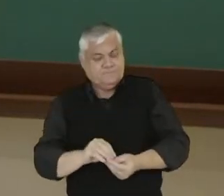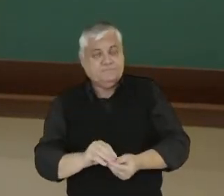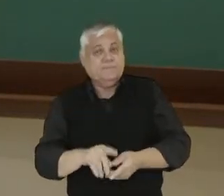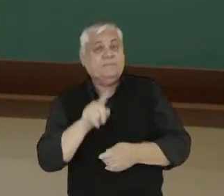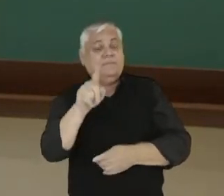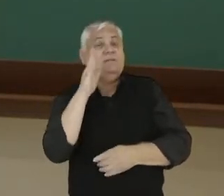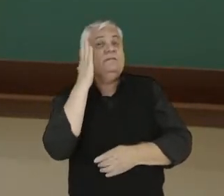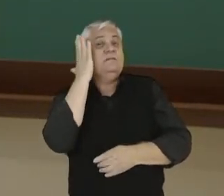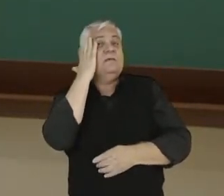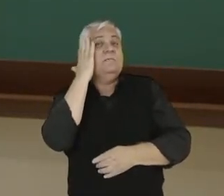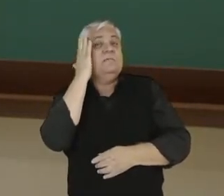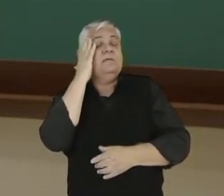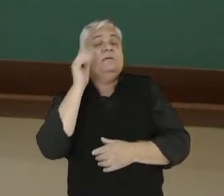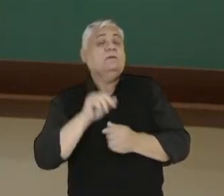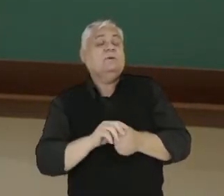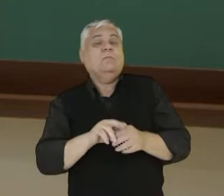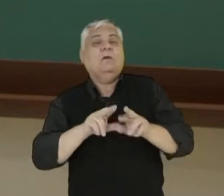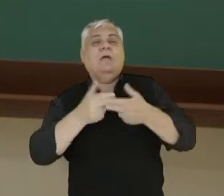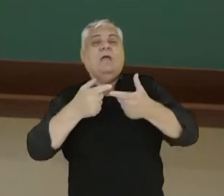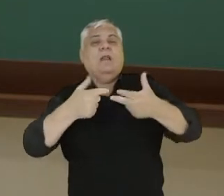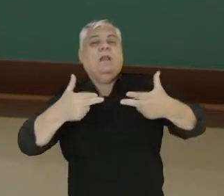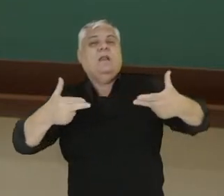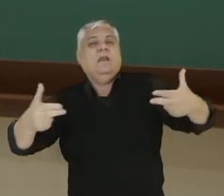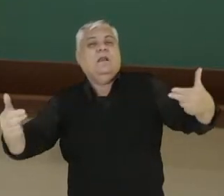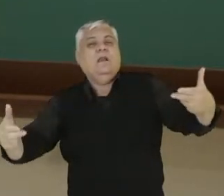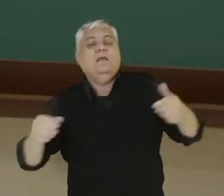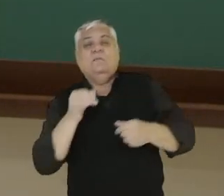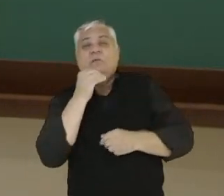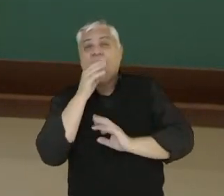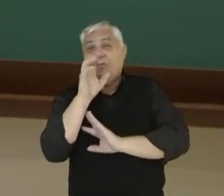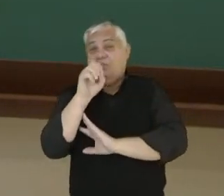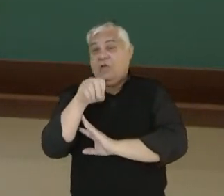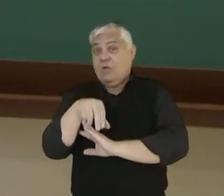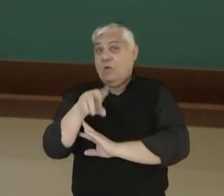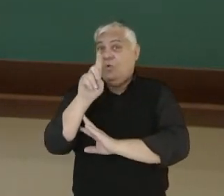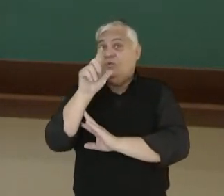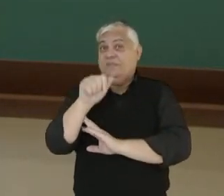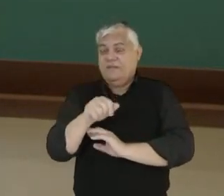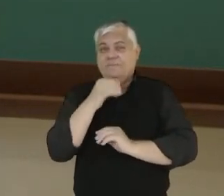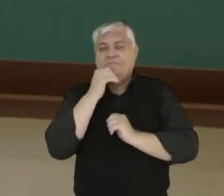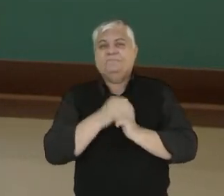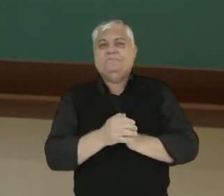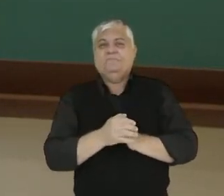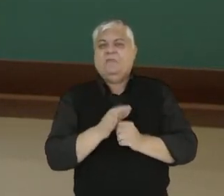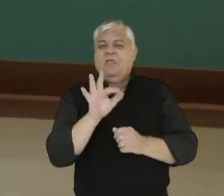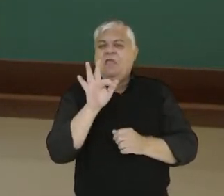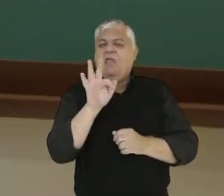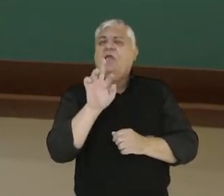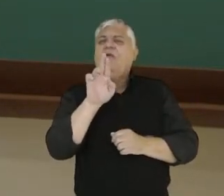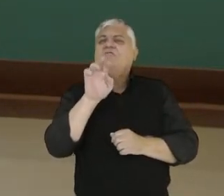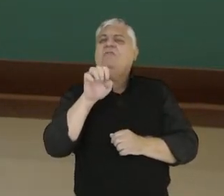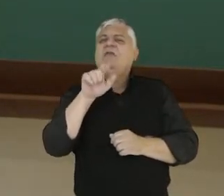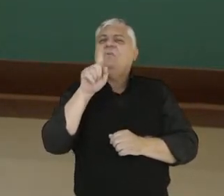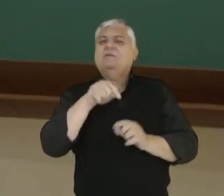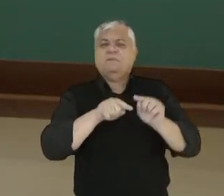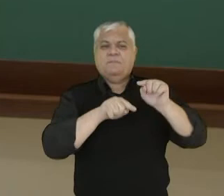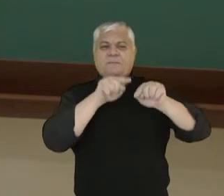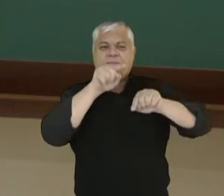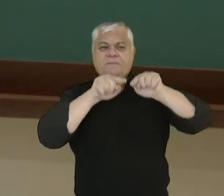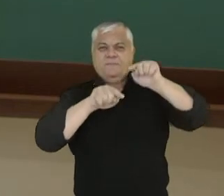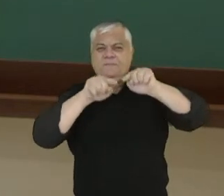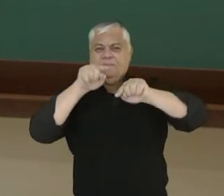saber alguns elementos da onda, como por exemplo, frequência de oscilação, como por